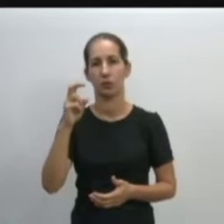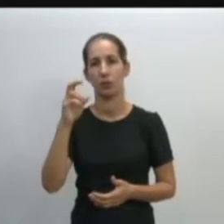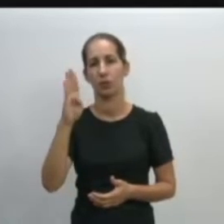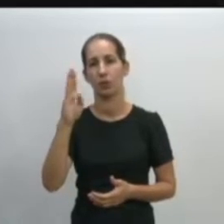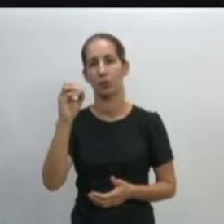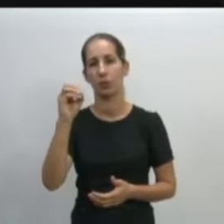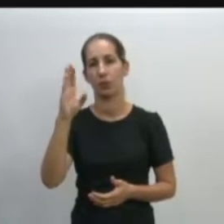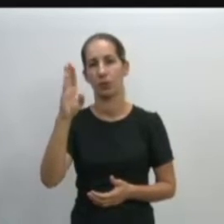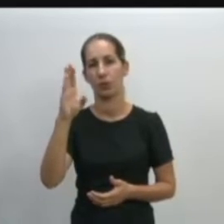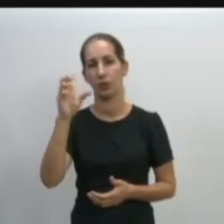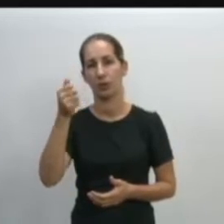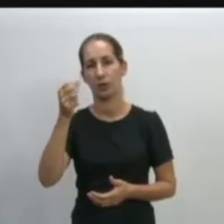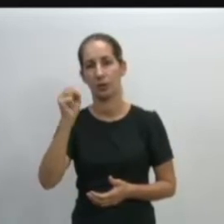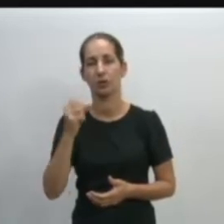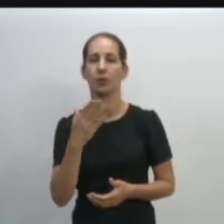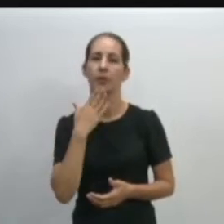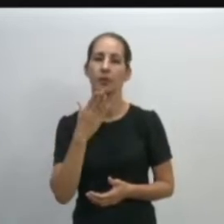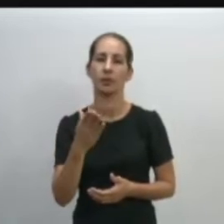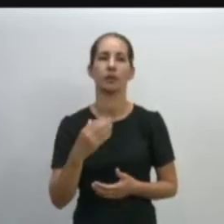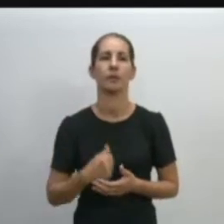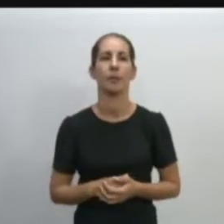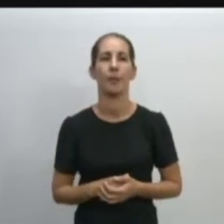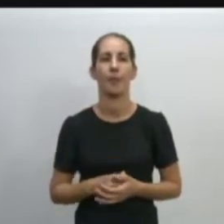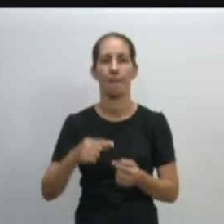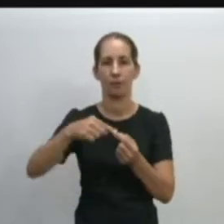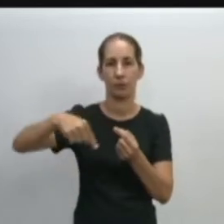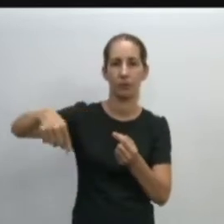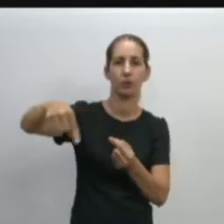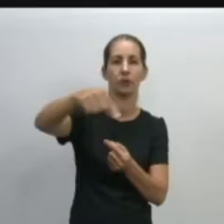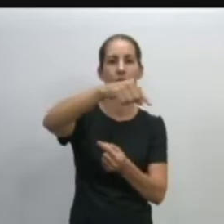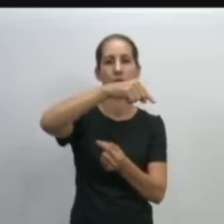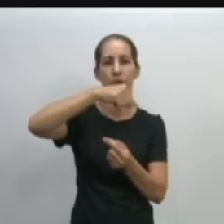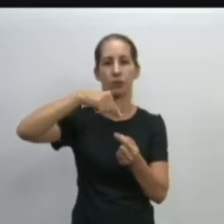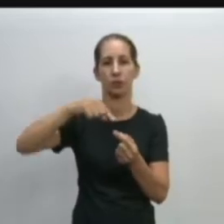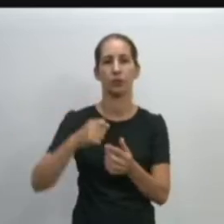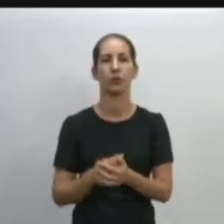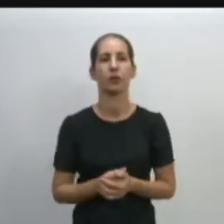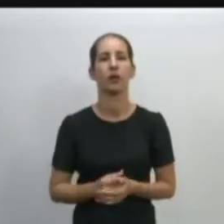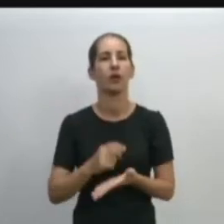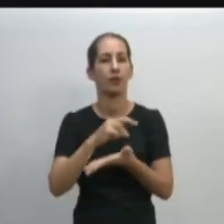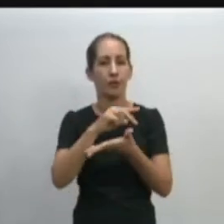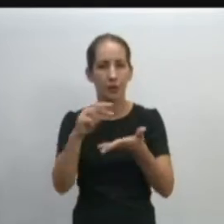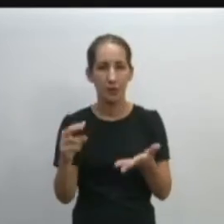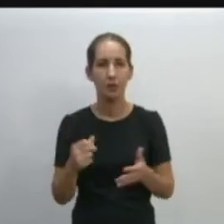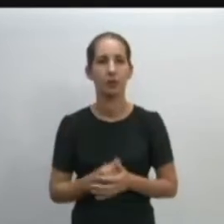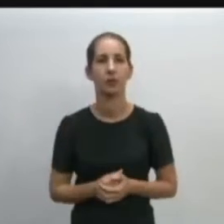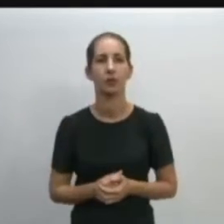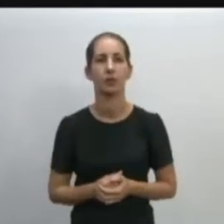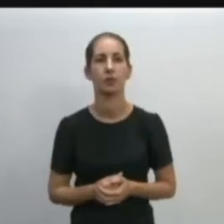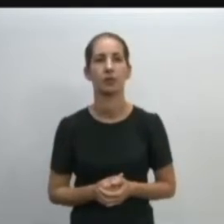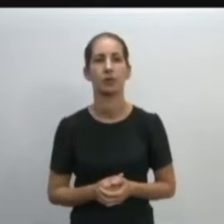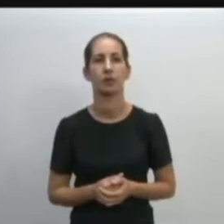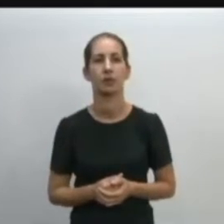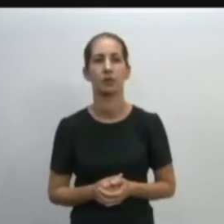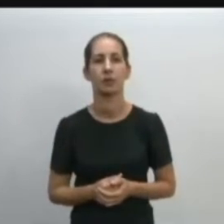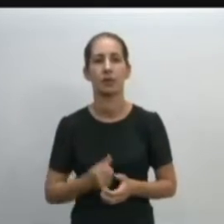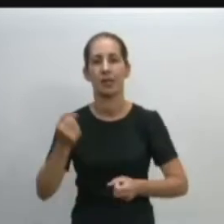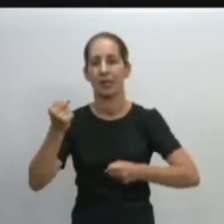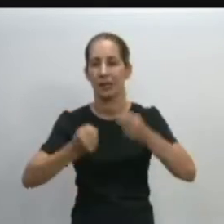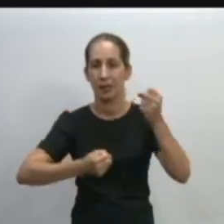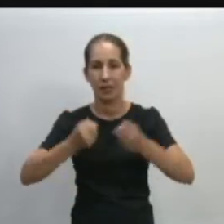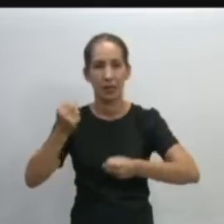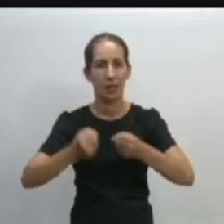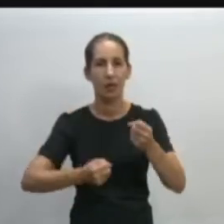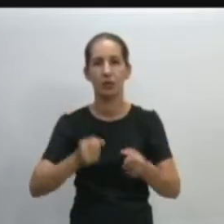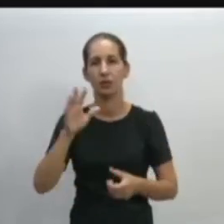E ali a gente pediu, solicitou uma rotatória devido à demanda, né, por ter carros vindo